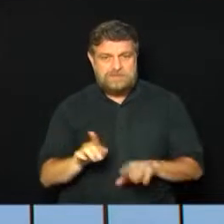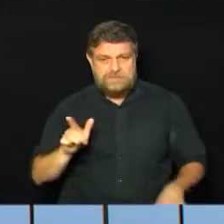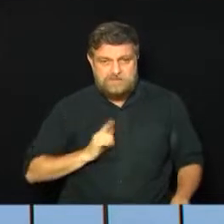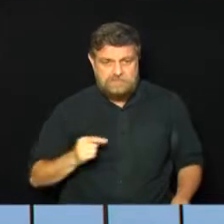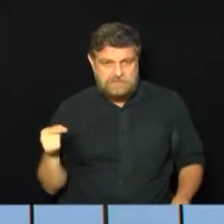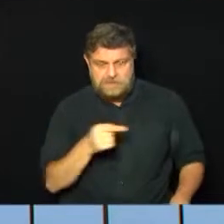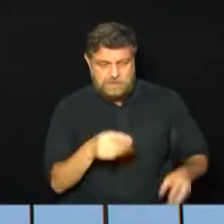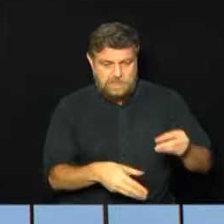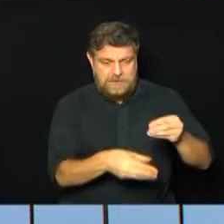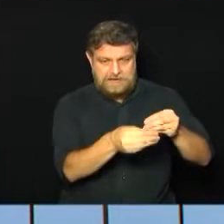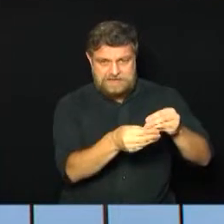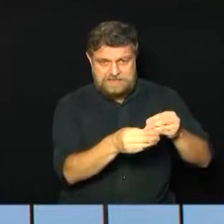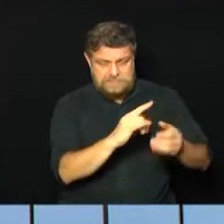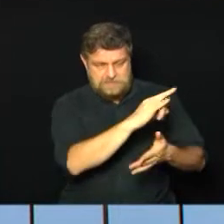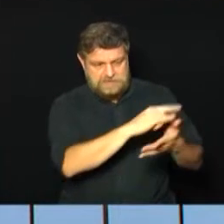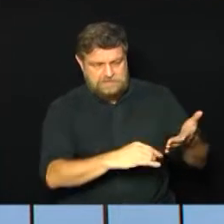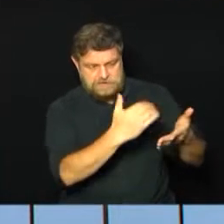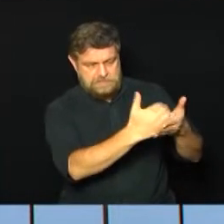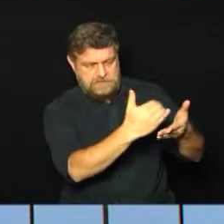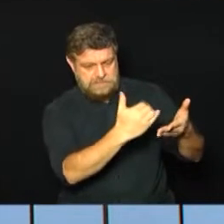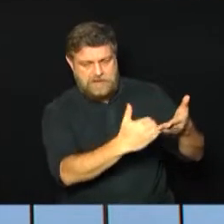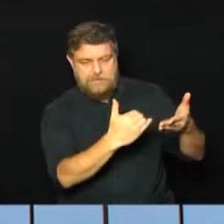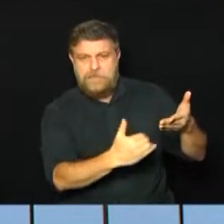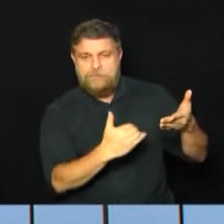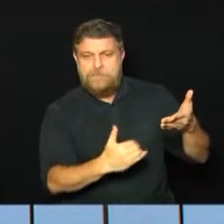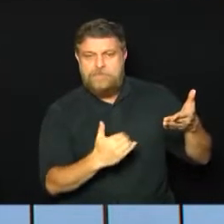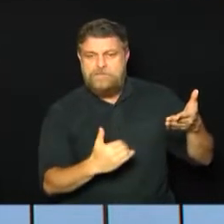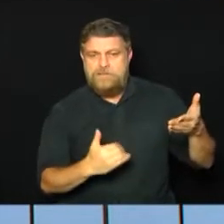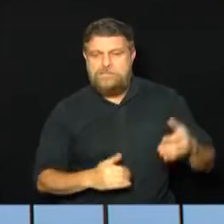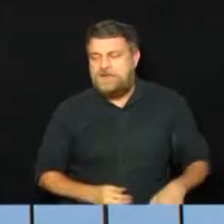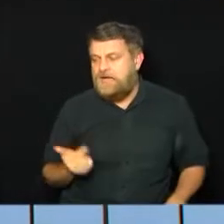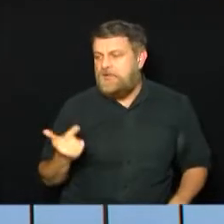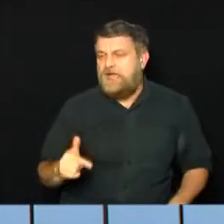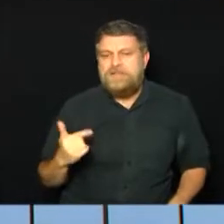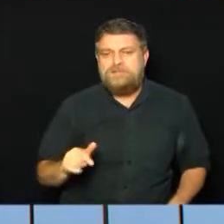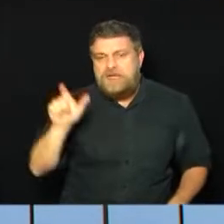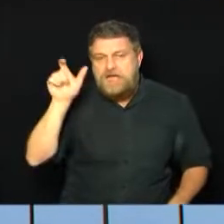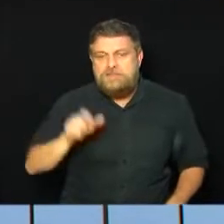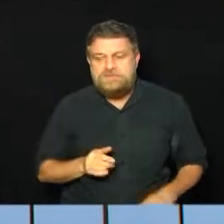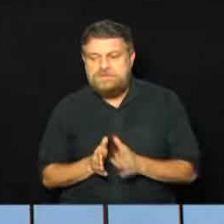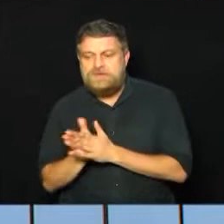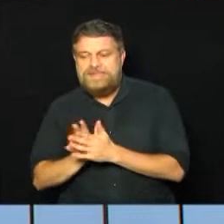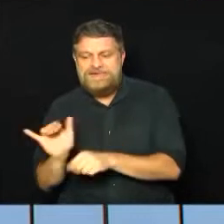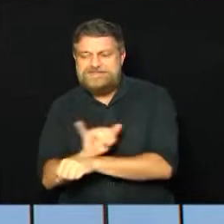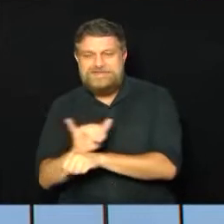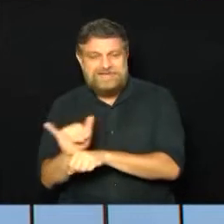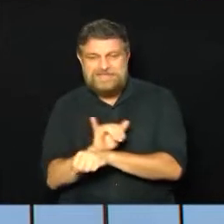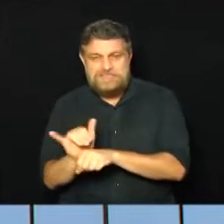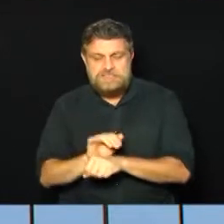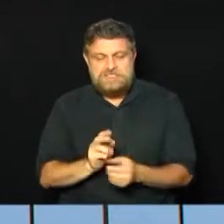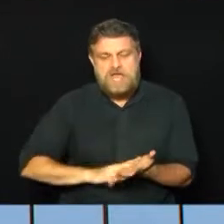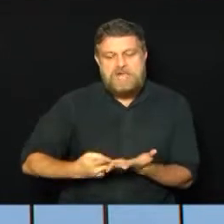um acréscimo que a gente faz na ficha para não dar subterfúgios nem margem a interpretações. Então, fica bem